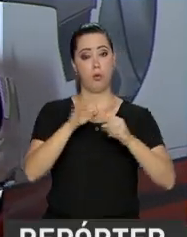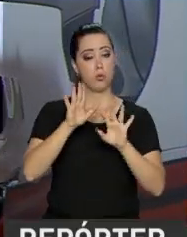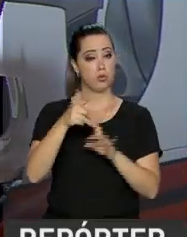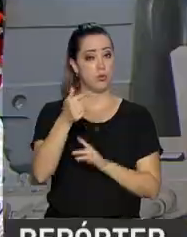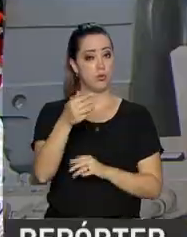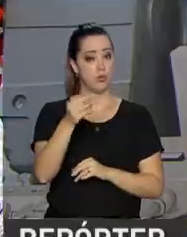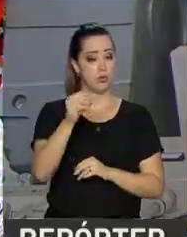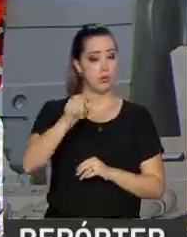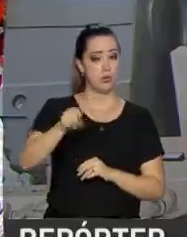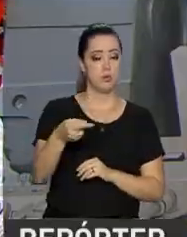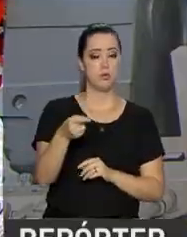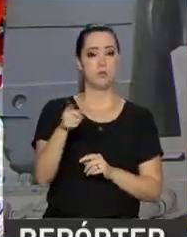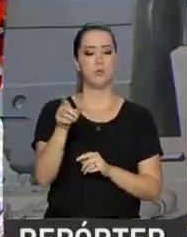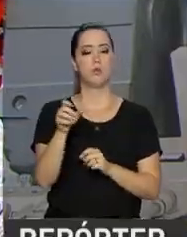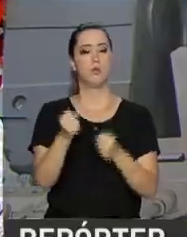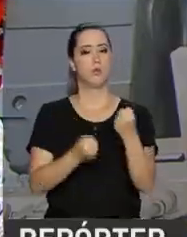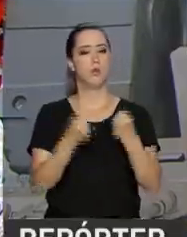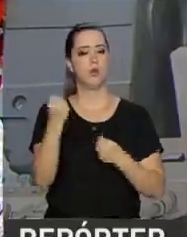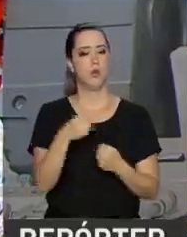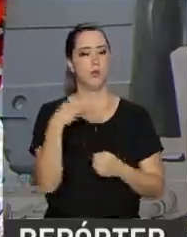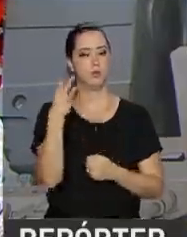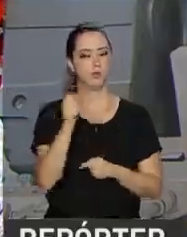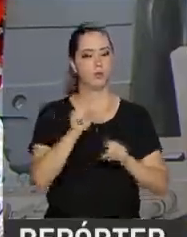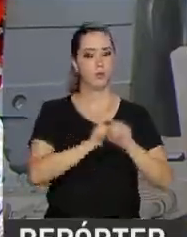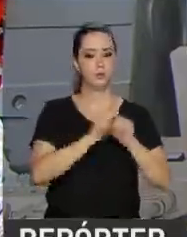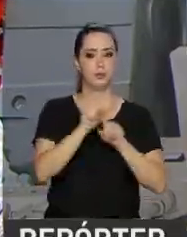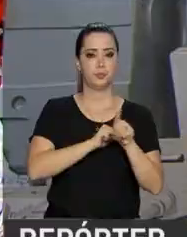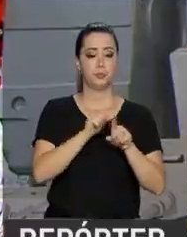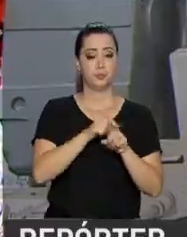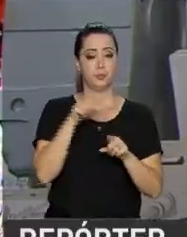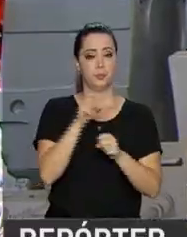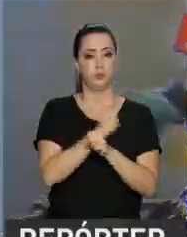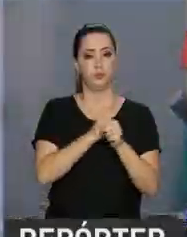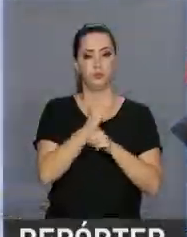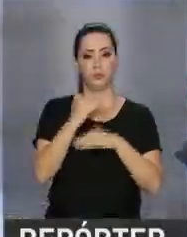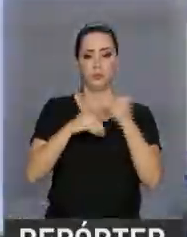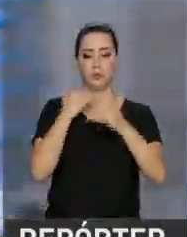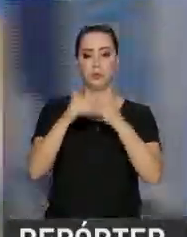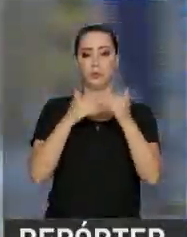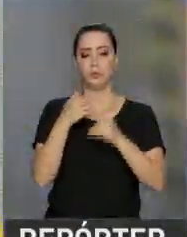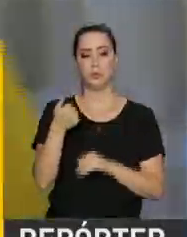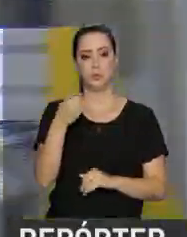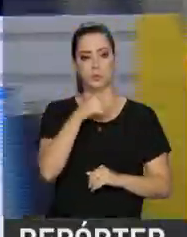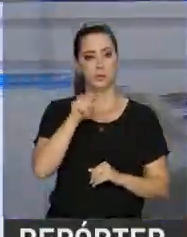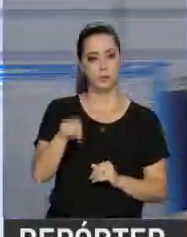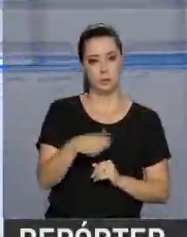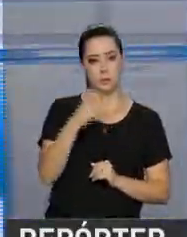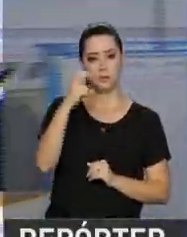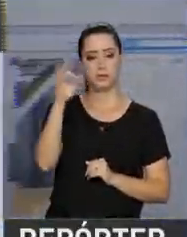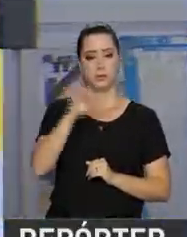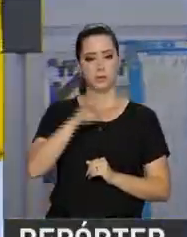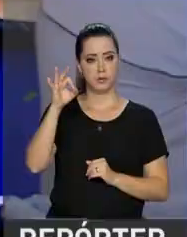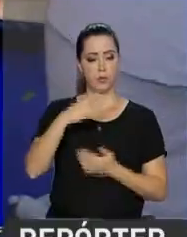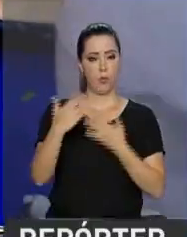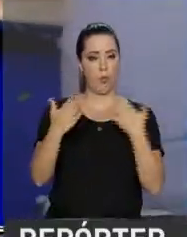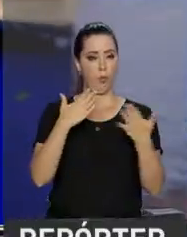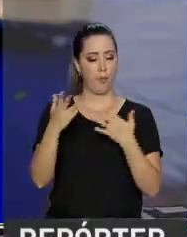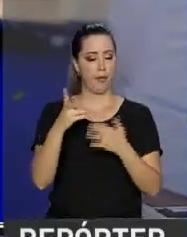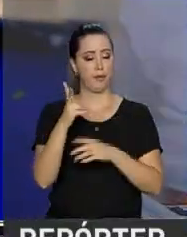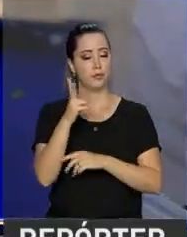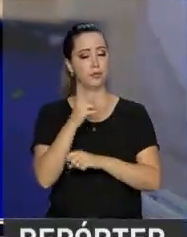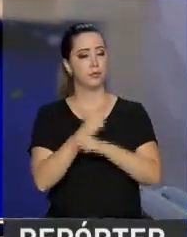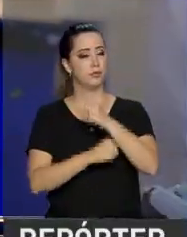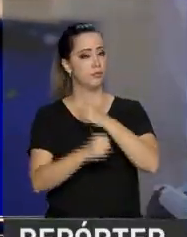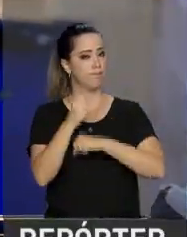veículos nos três primeiros meses deste ano, uma ampliação de mais de 14,5% na comparação com o igual período